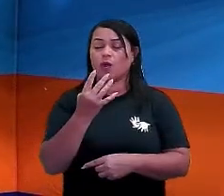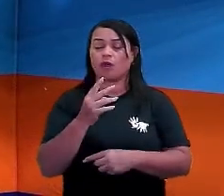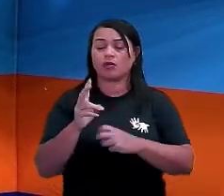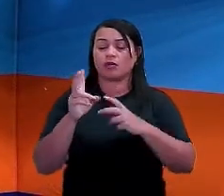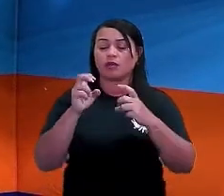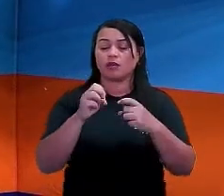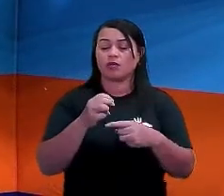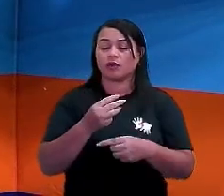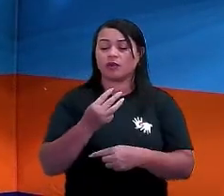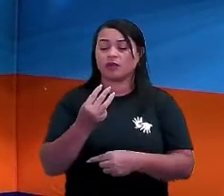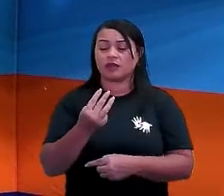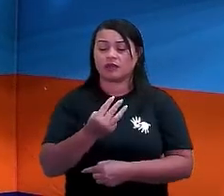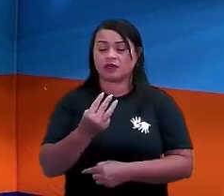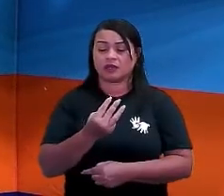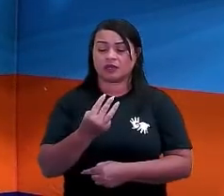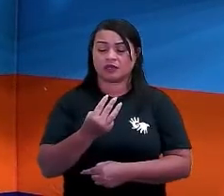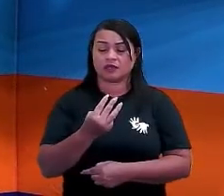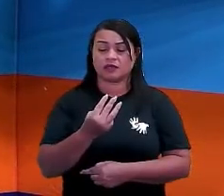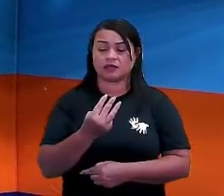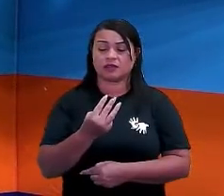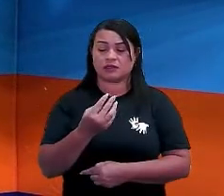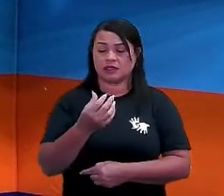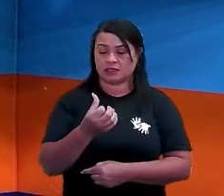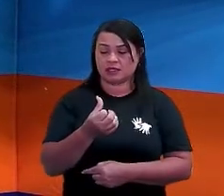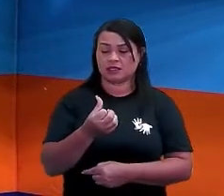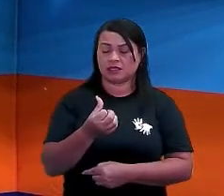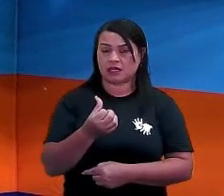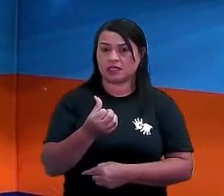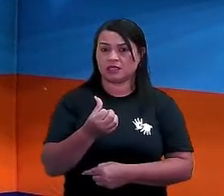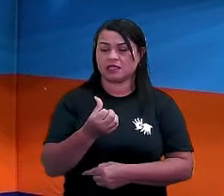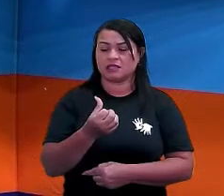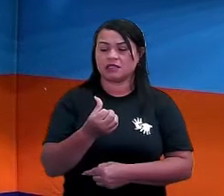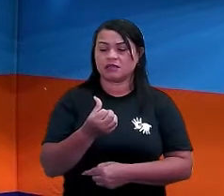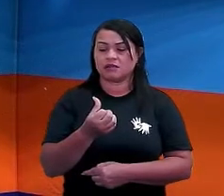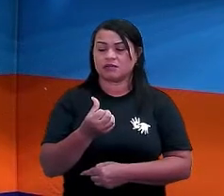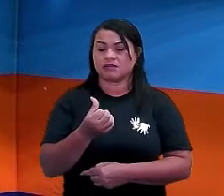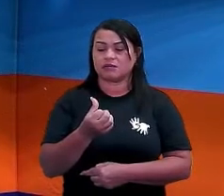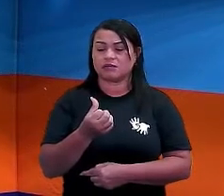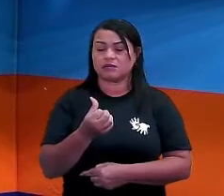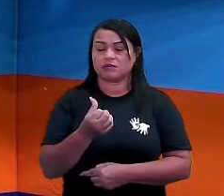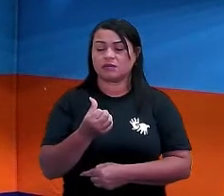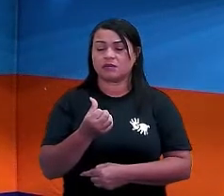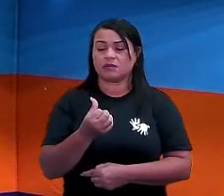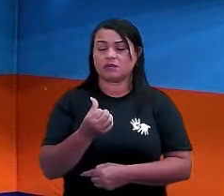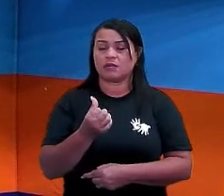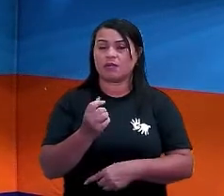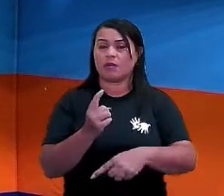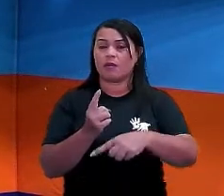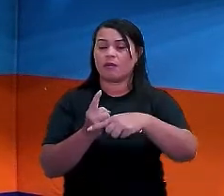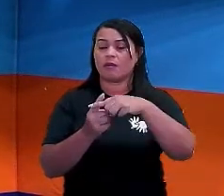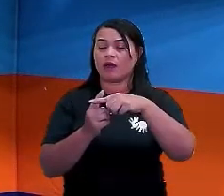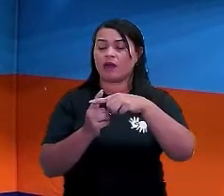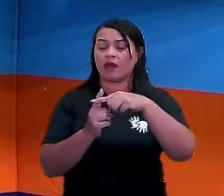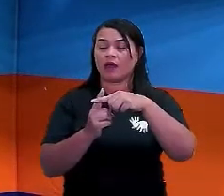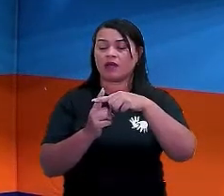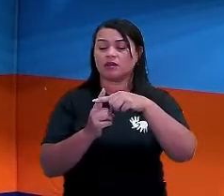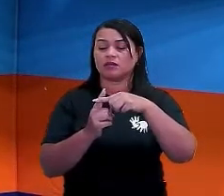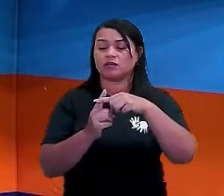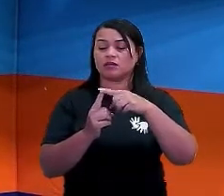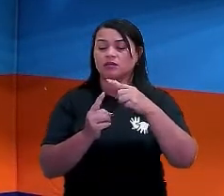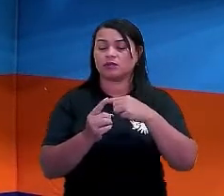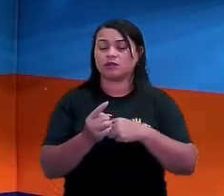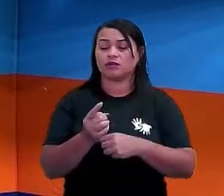termo 3, que é quanto? 6 quadrados, mais a posição do termo